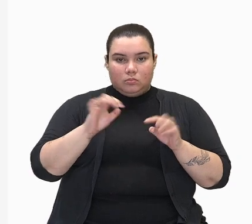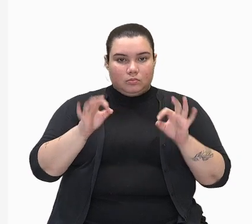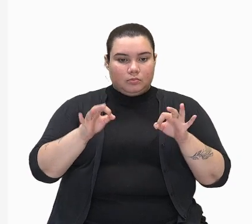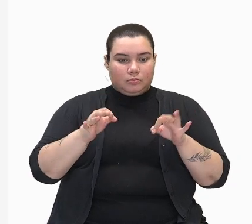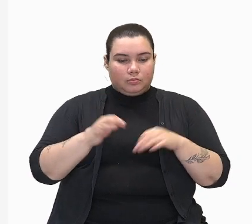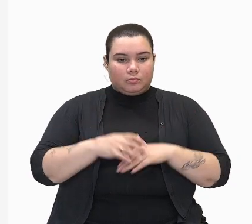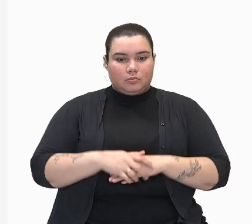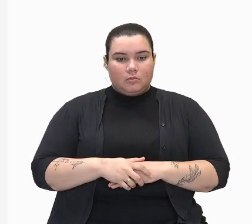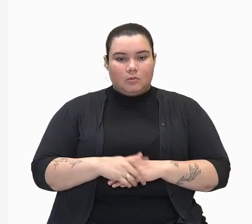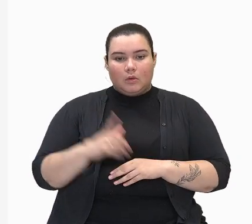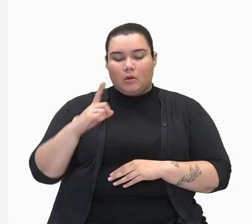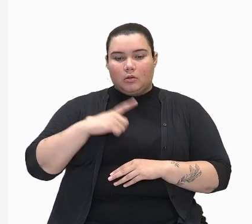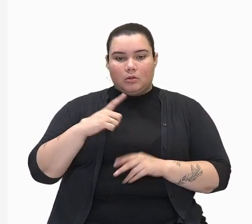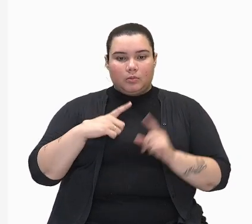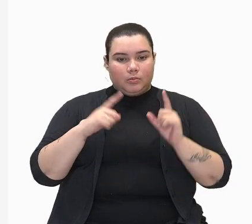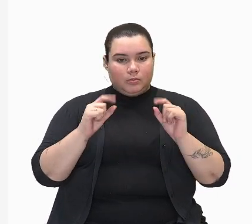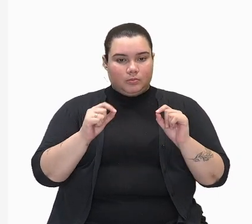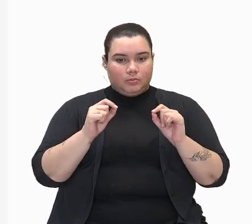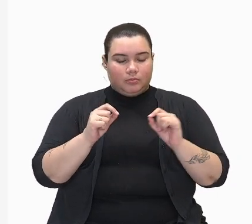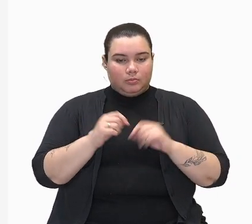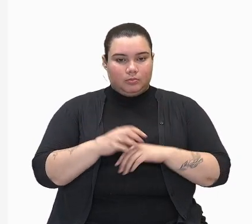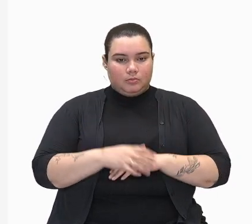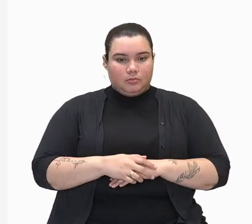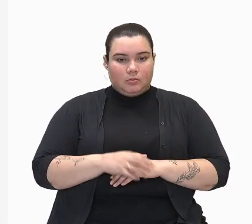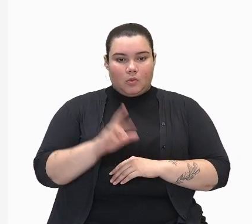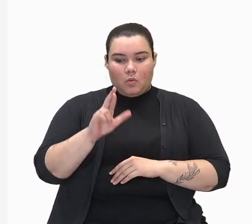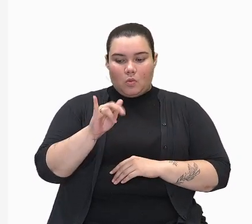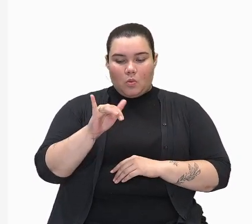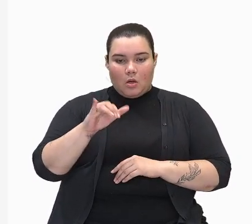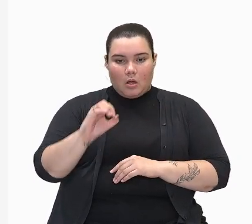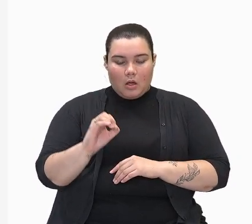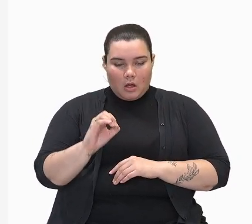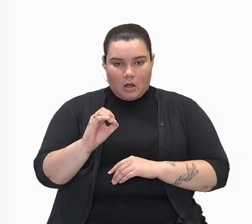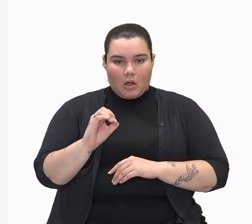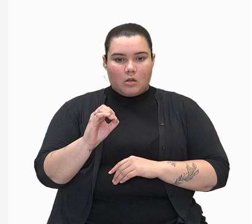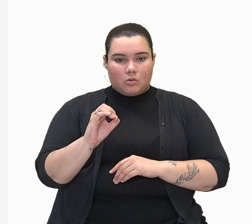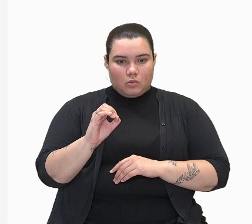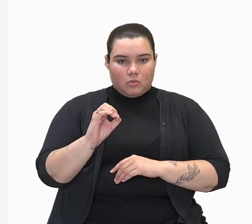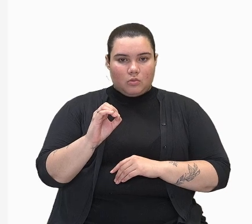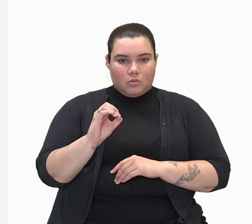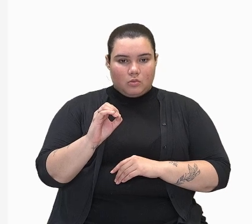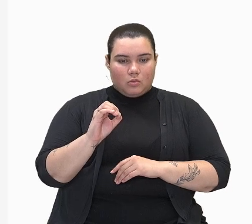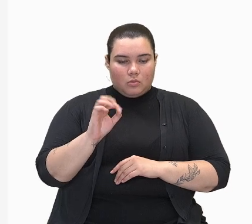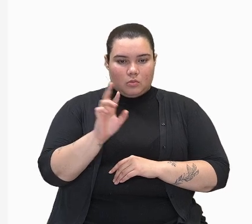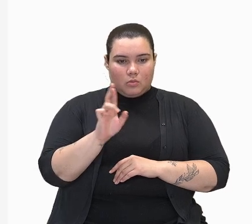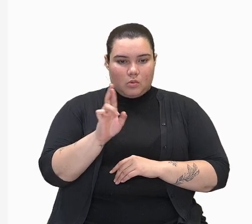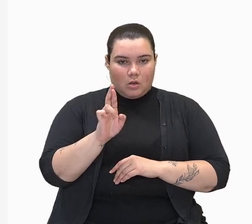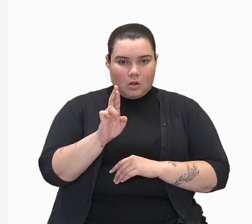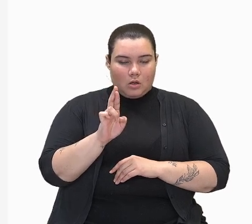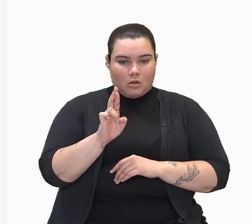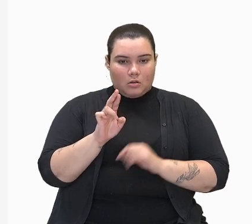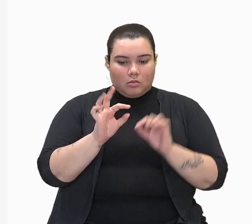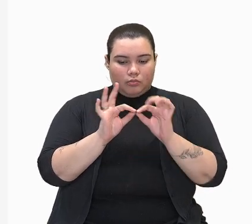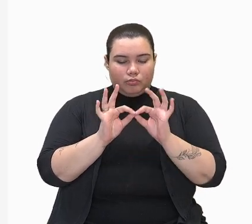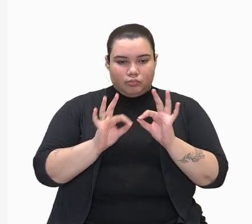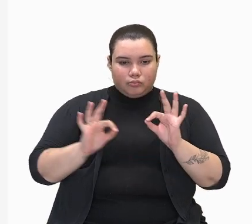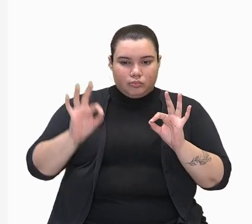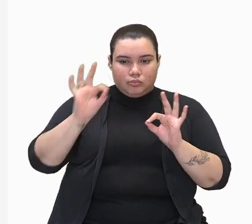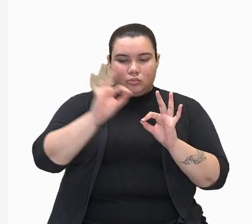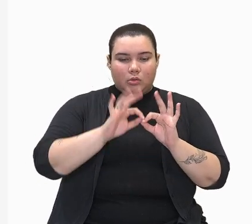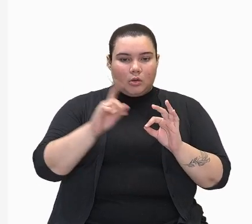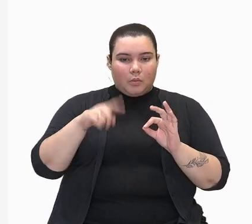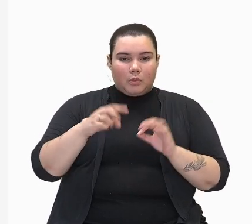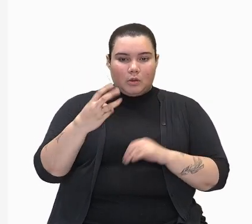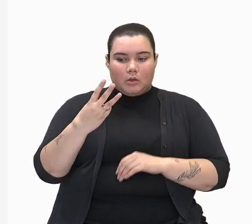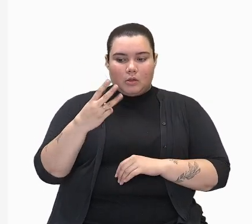E nós temos aí que o raio dessa circunferência, né, que o avião percorre, tem um raio de